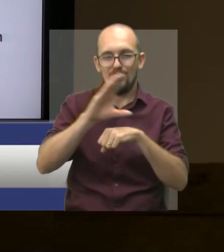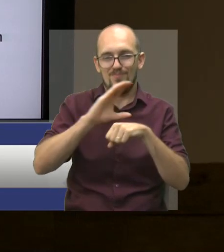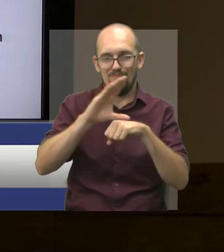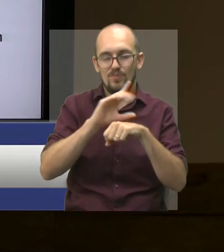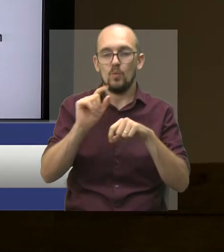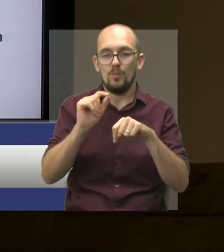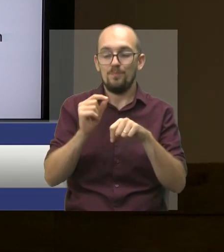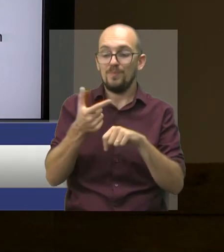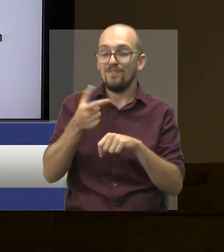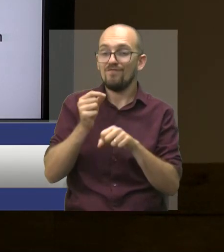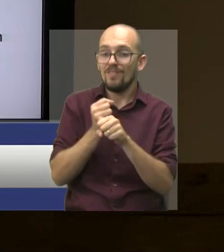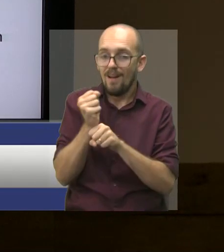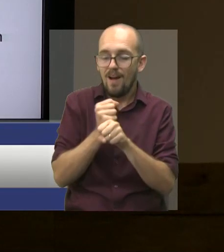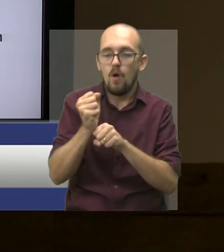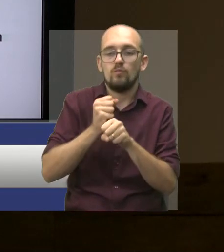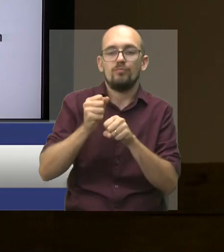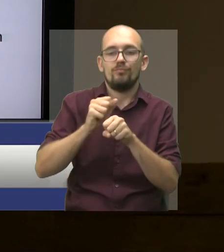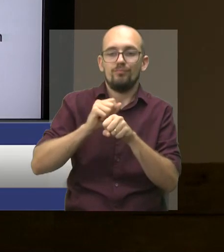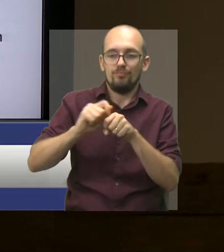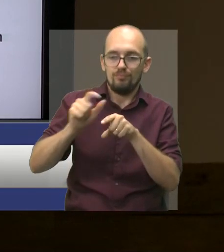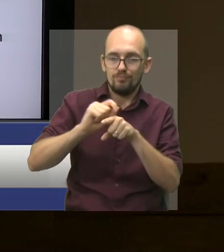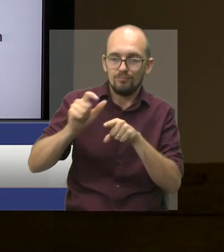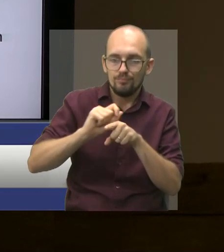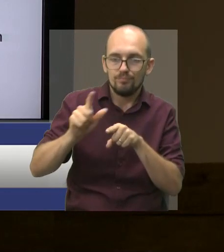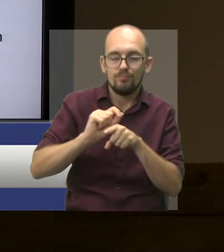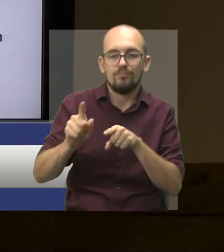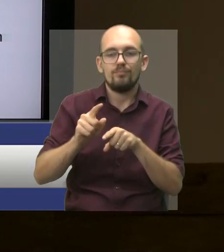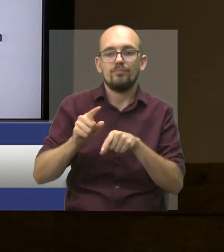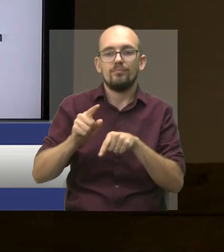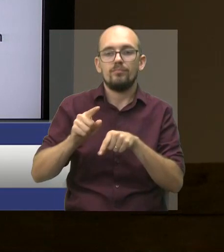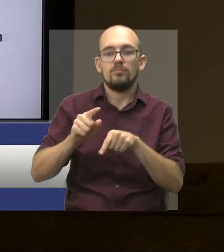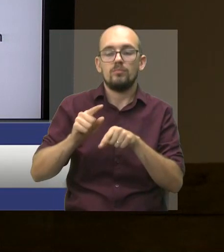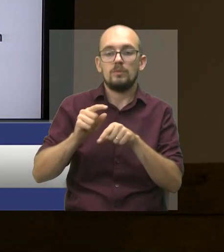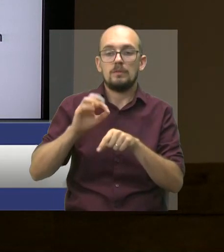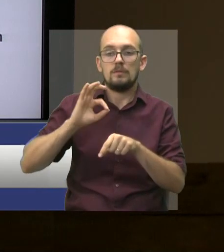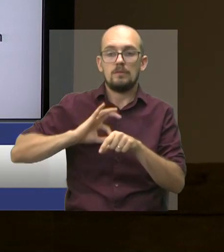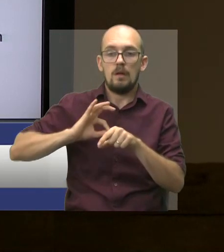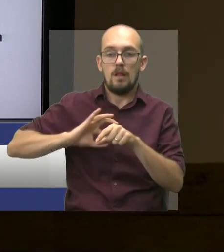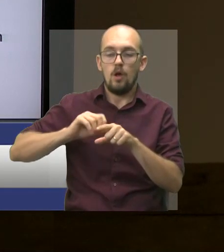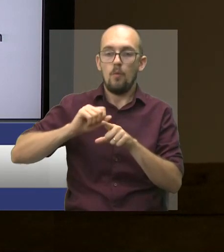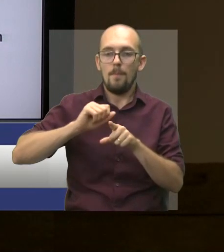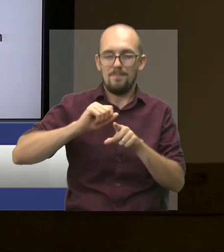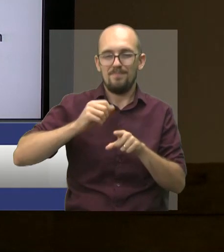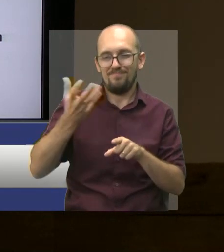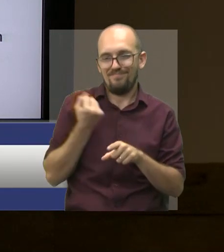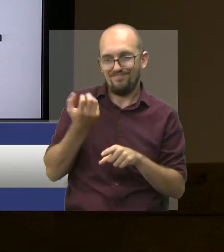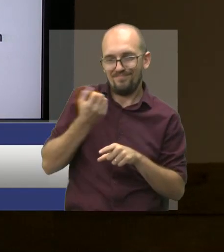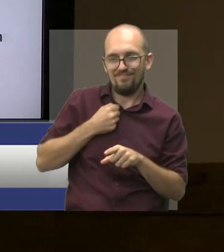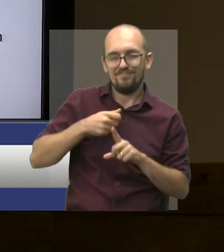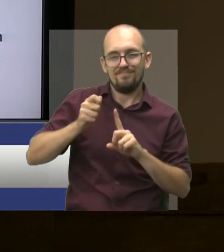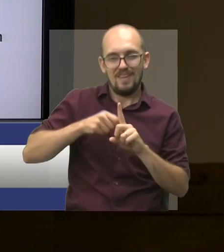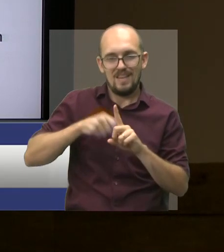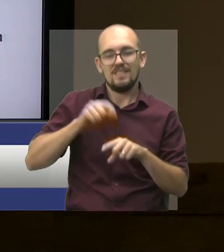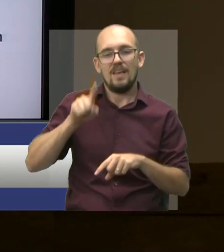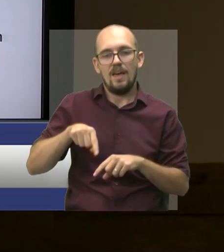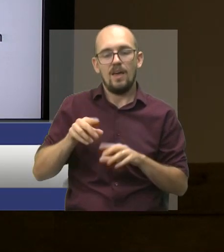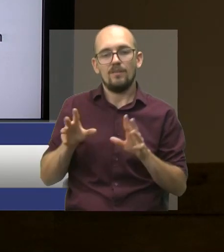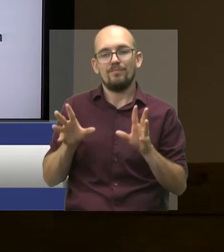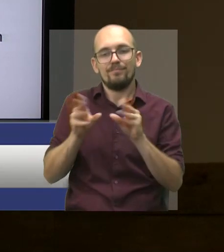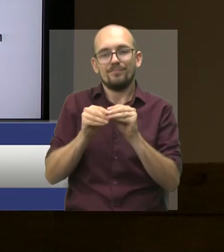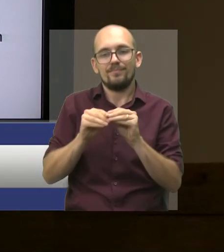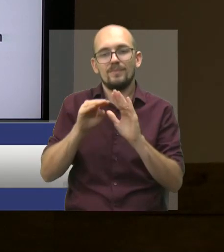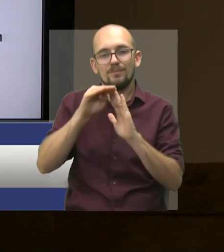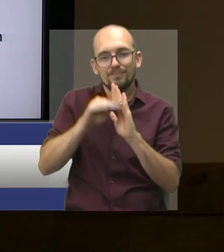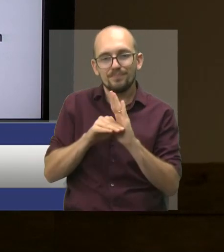de contribuição, a renda mensal da aposentadoria vai ser correspondente a 60%